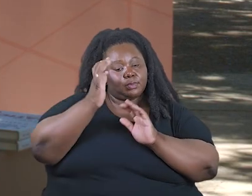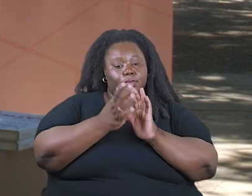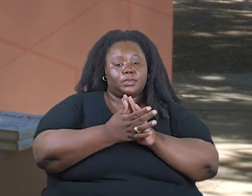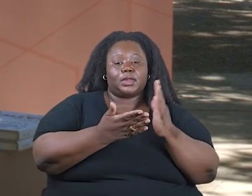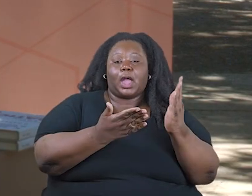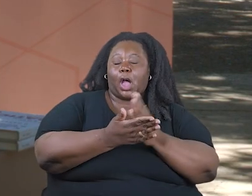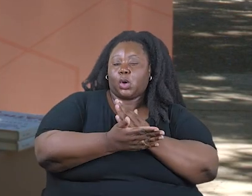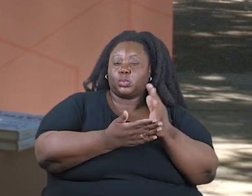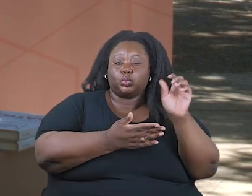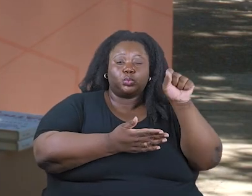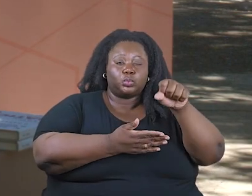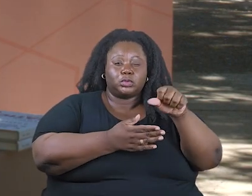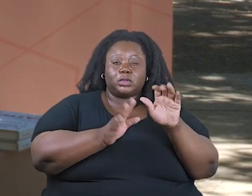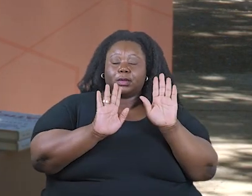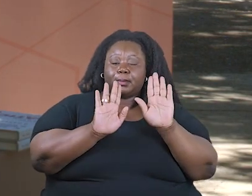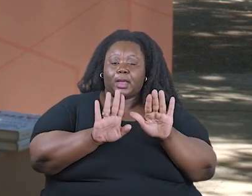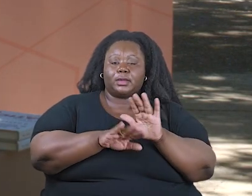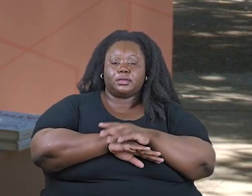Alguns sim, mas